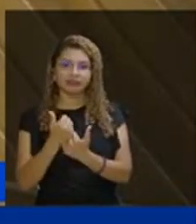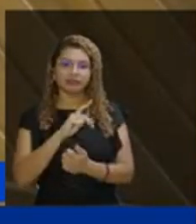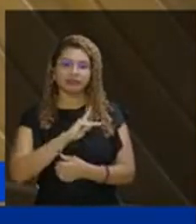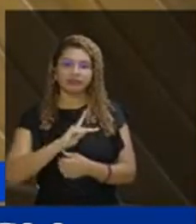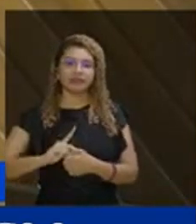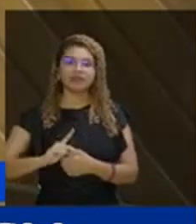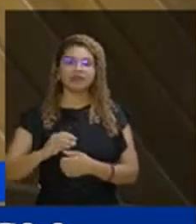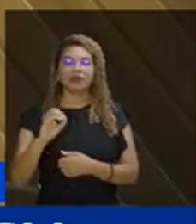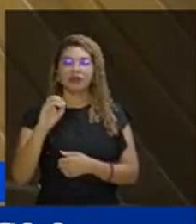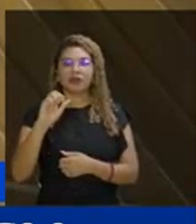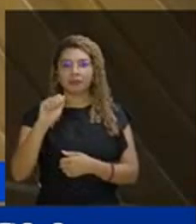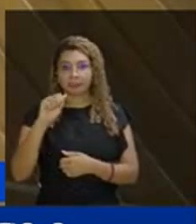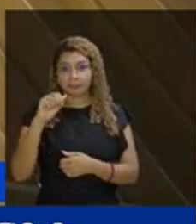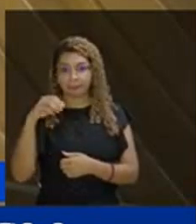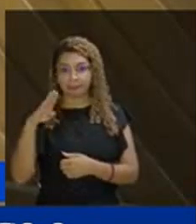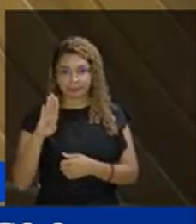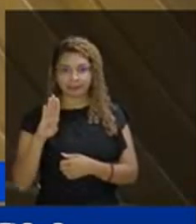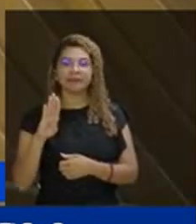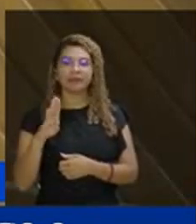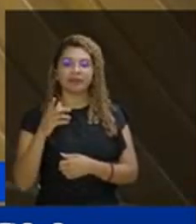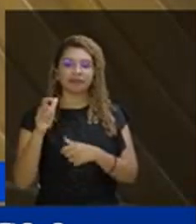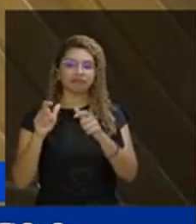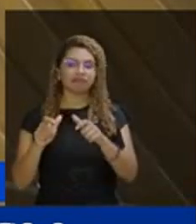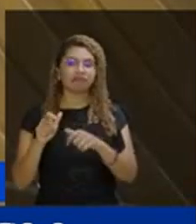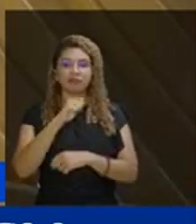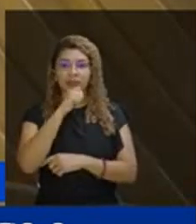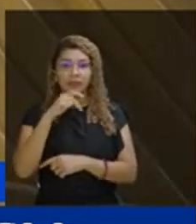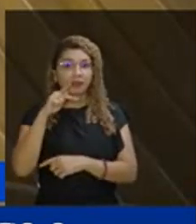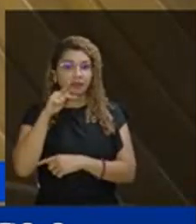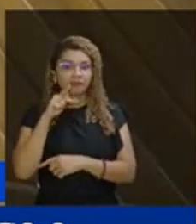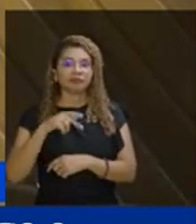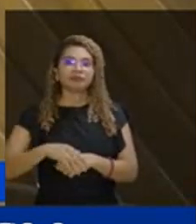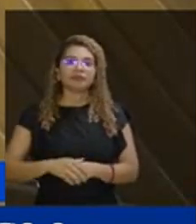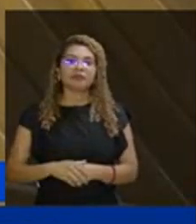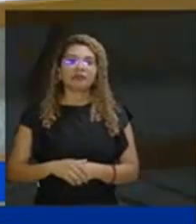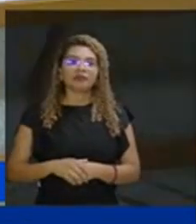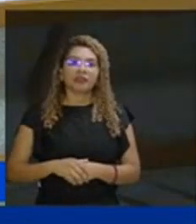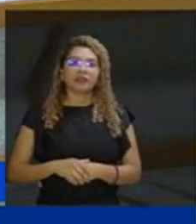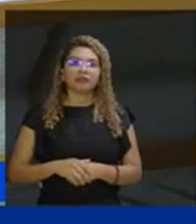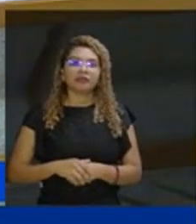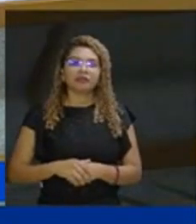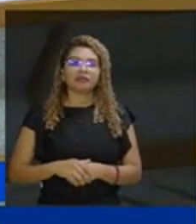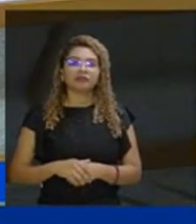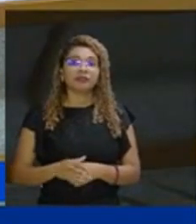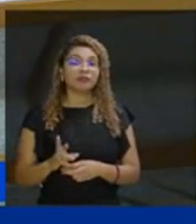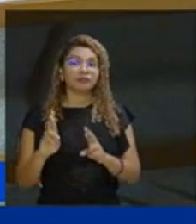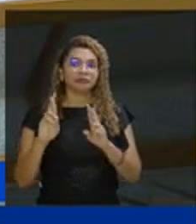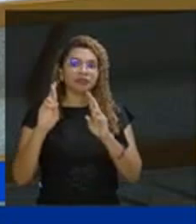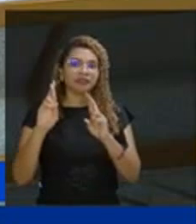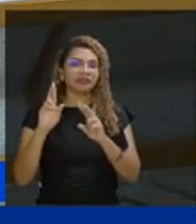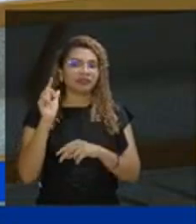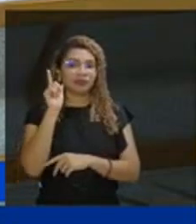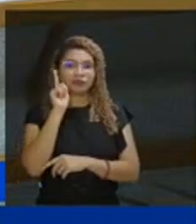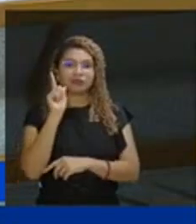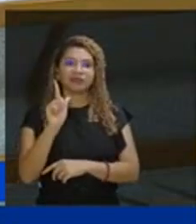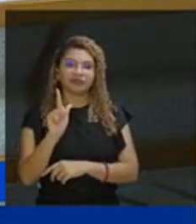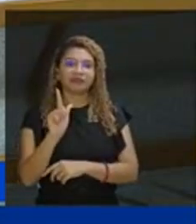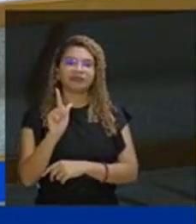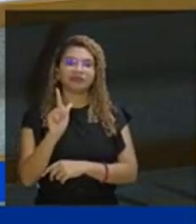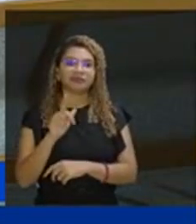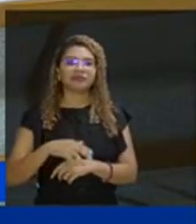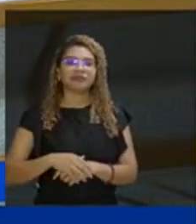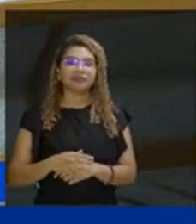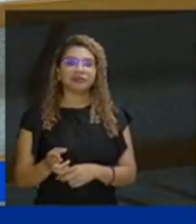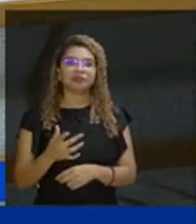local. Sucesso nessa jornada, sucesso também na possibilidade da recondução e também pelo seu aniversário.